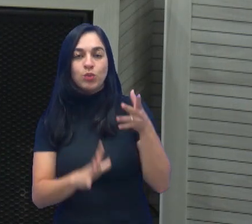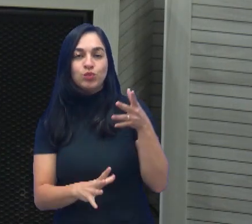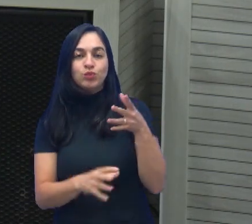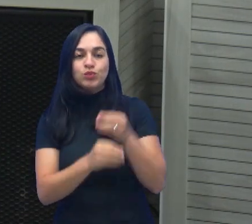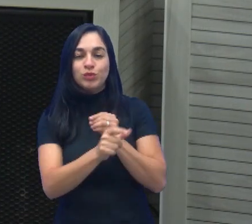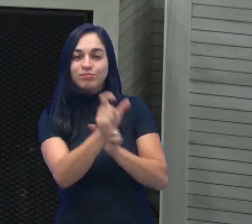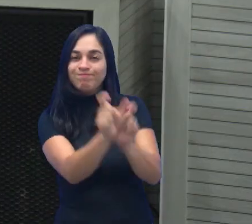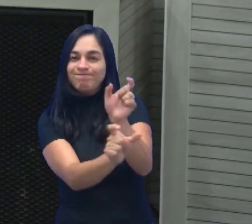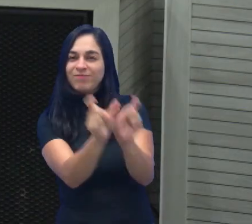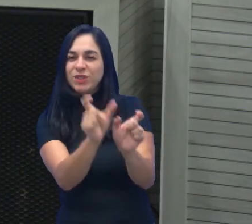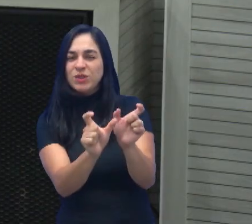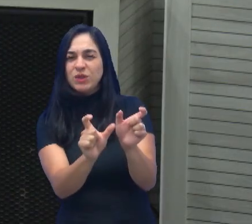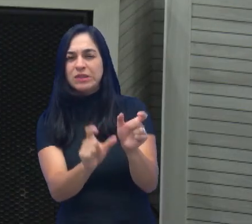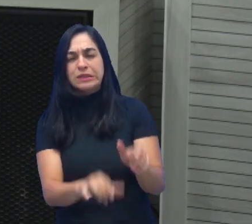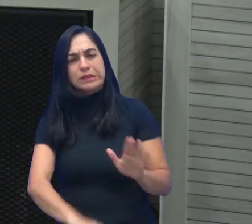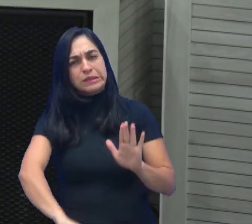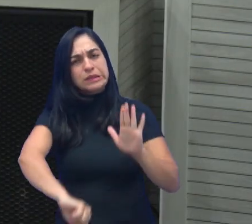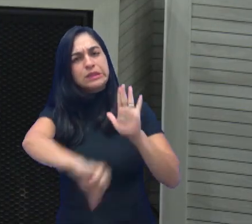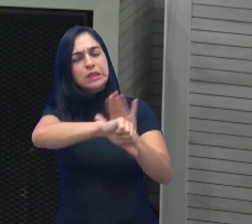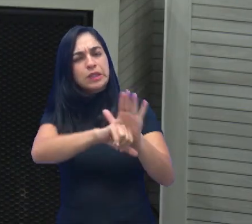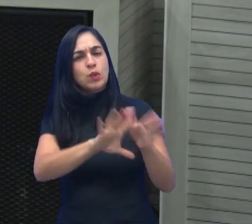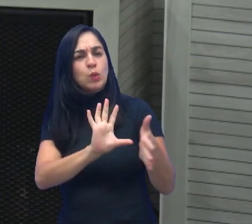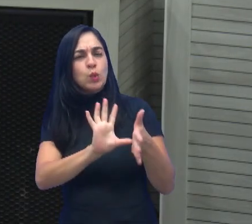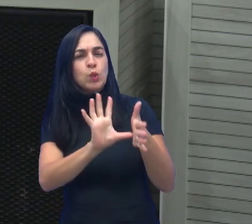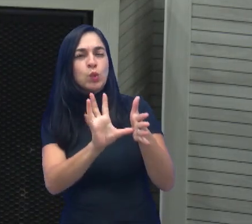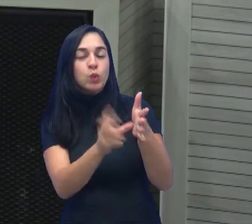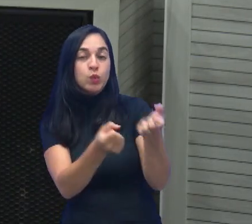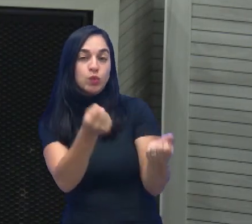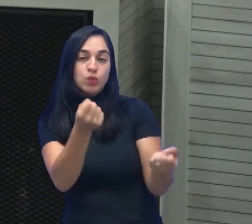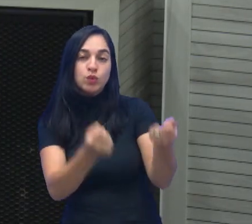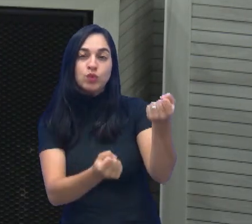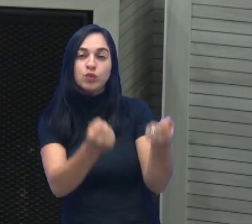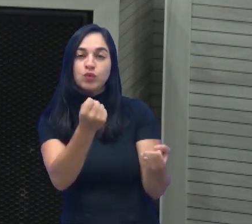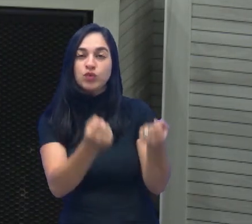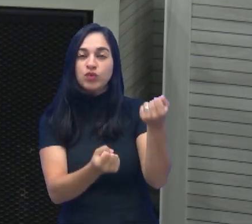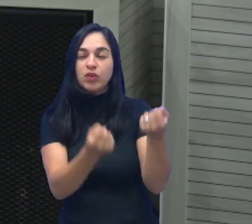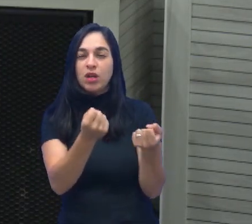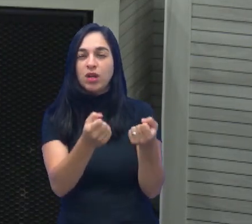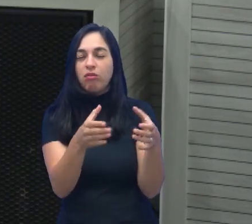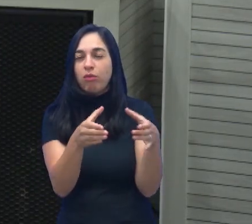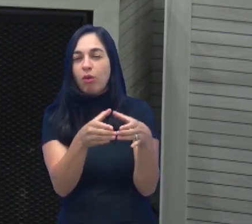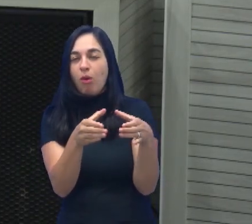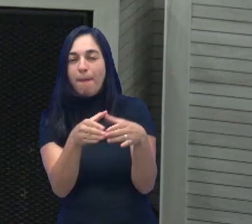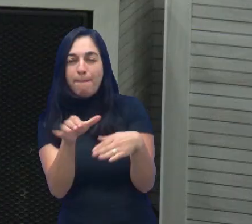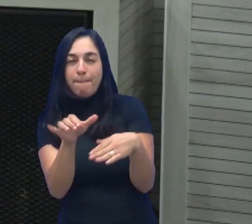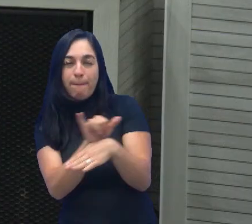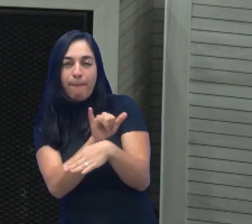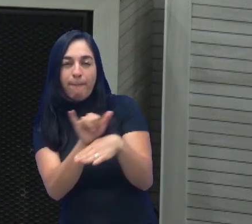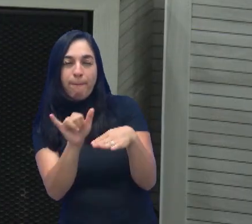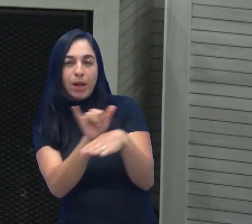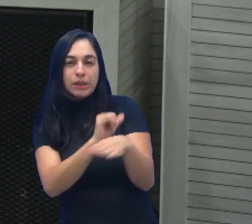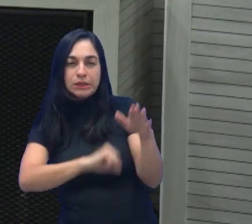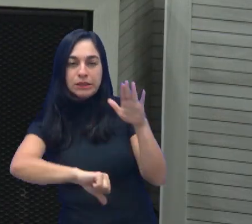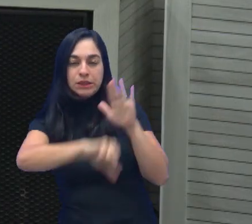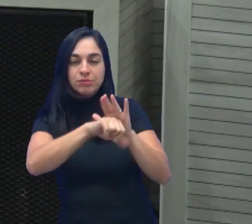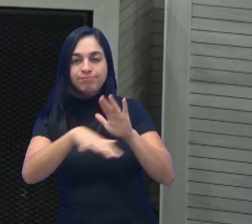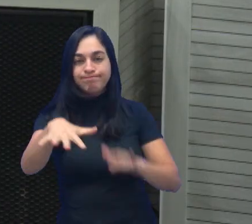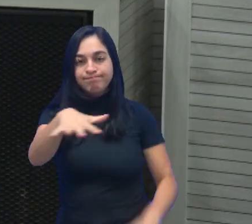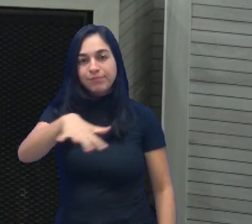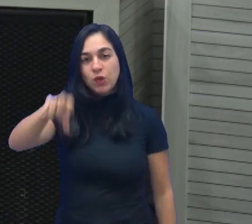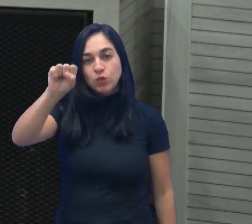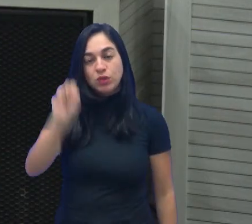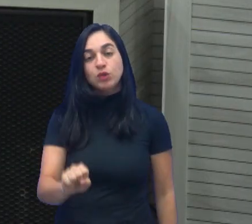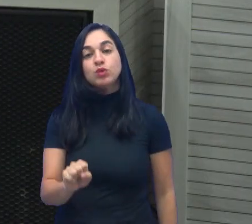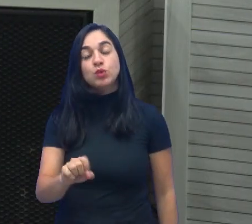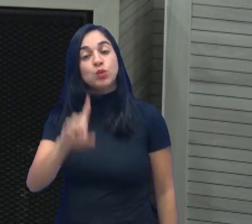criminosos envolvidos em furtos qualificados de veículos e associação criminosa na zona sul de nossa cidade. No dia